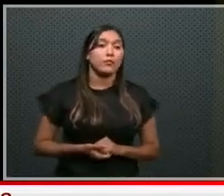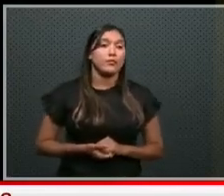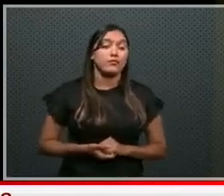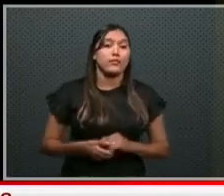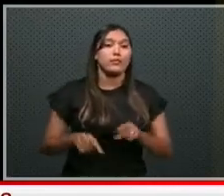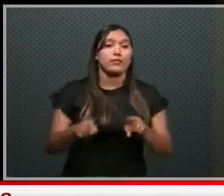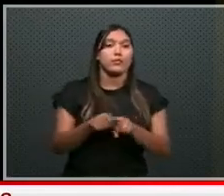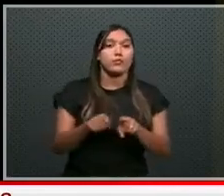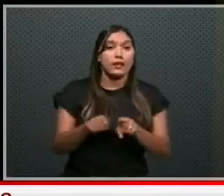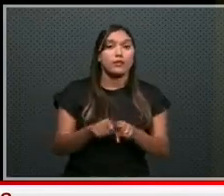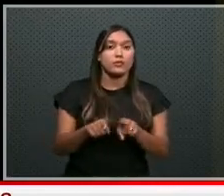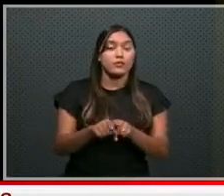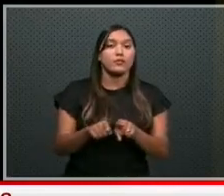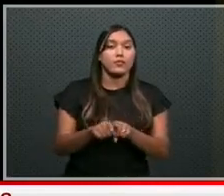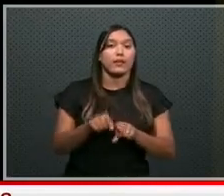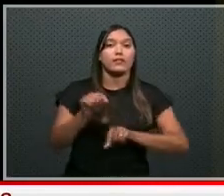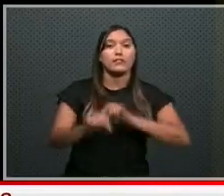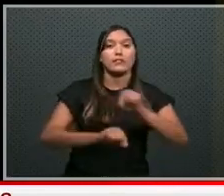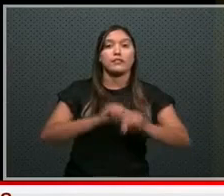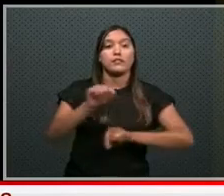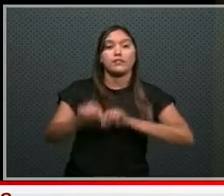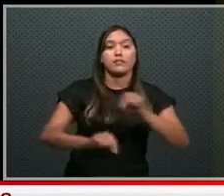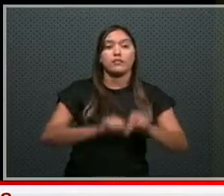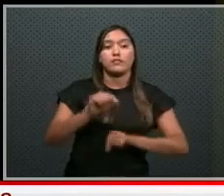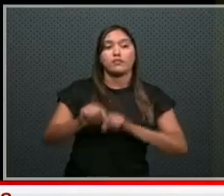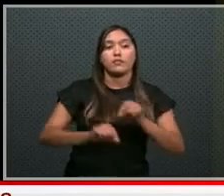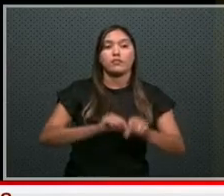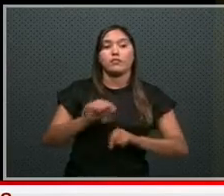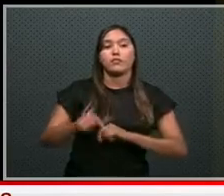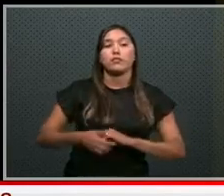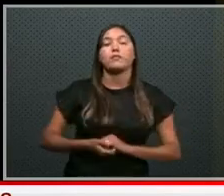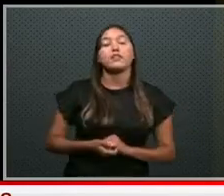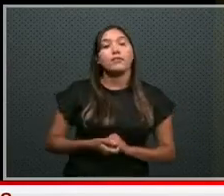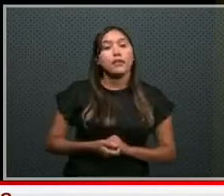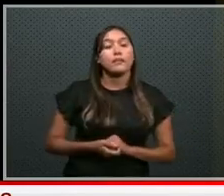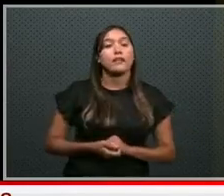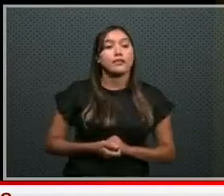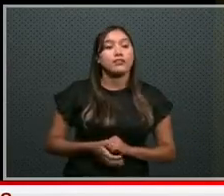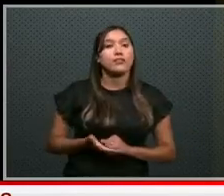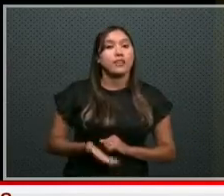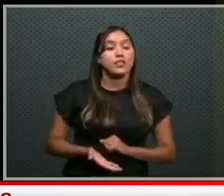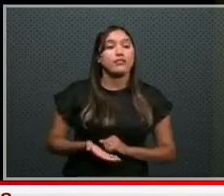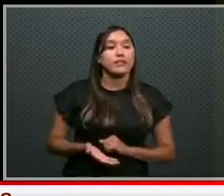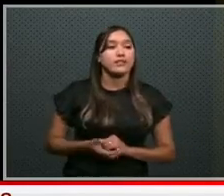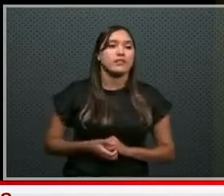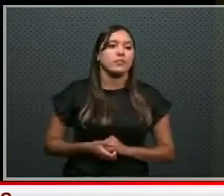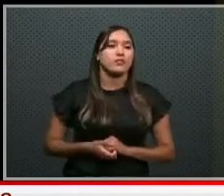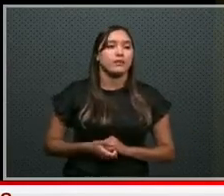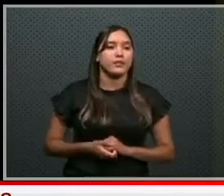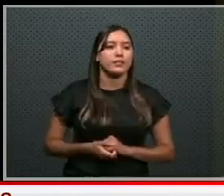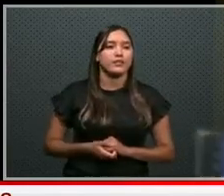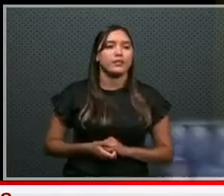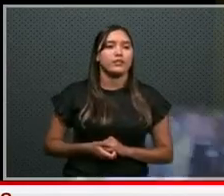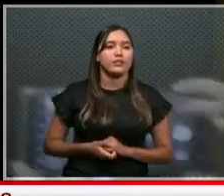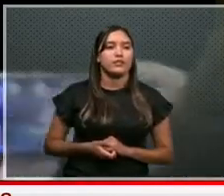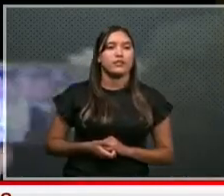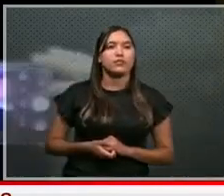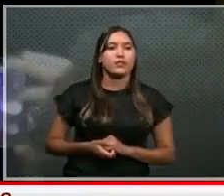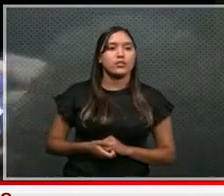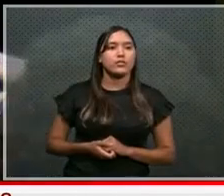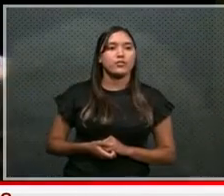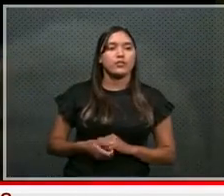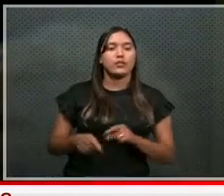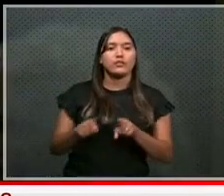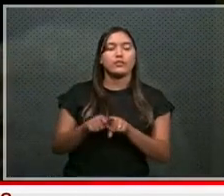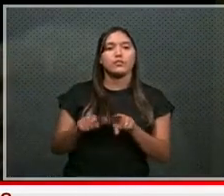Arena Neves Maués Correia de Melo sou promotora de Justiça agrária no Estado do Pará há oito anos já sou promotora